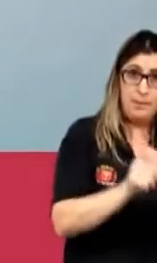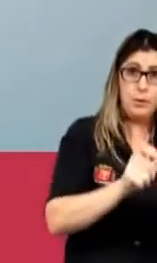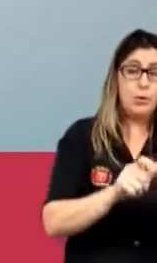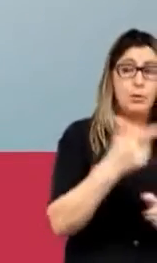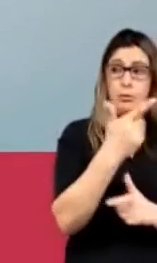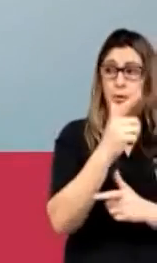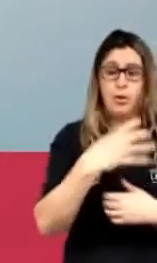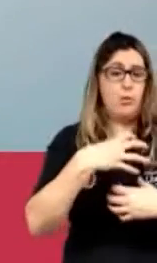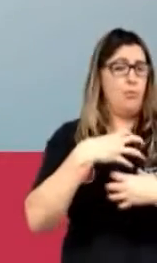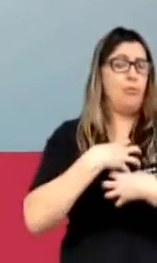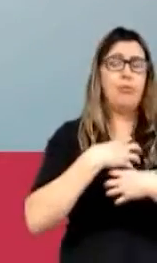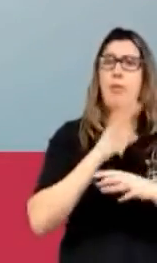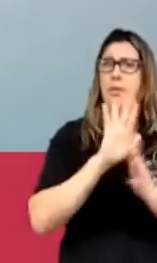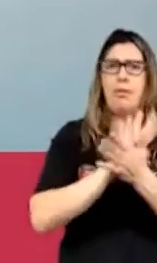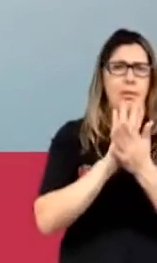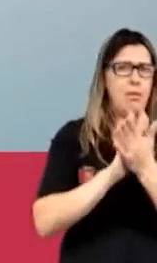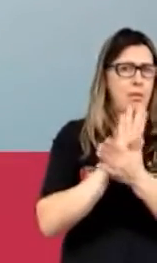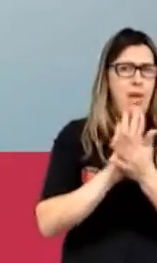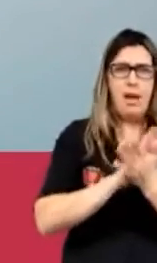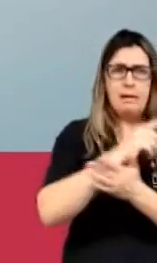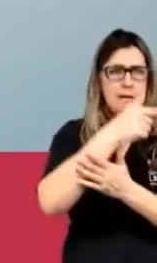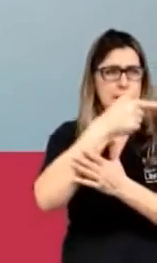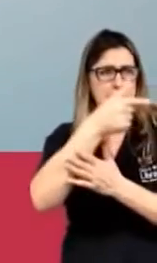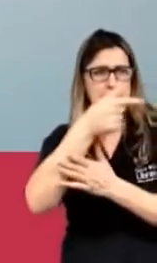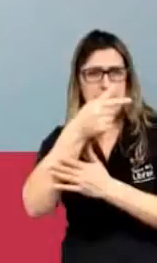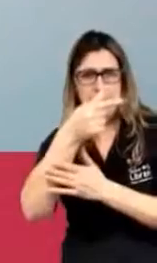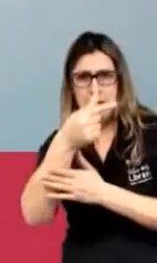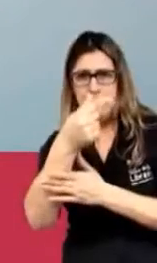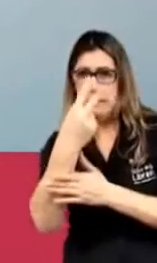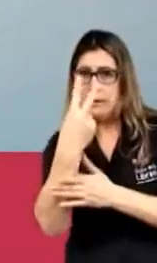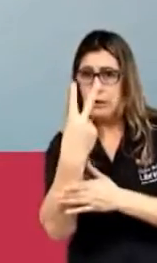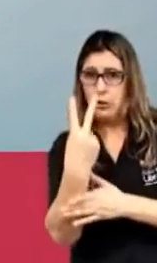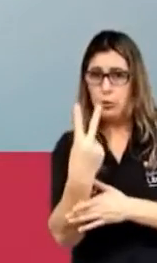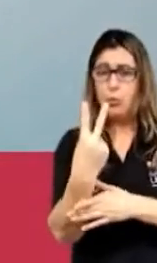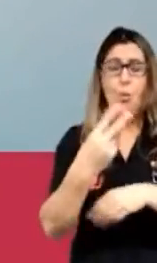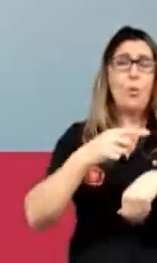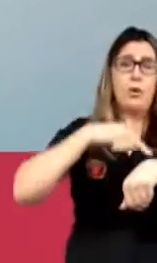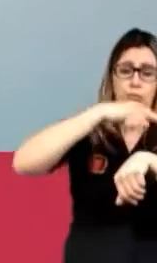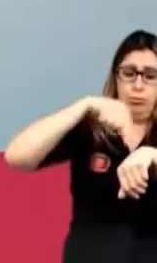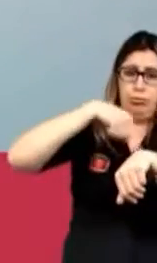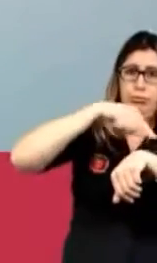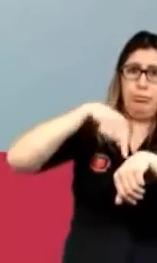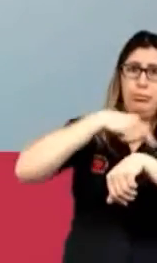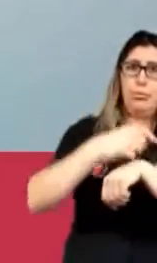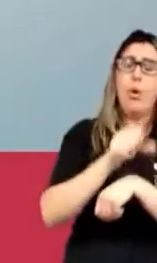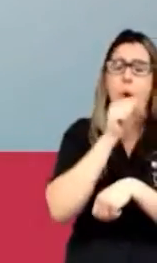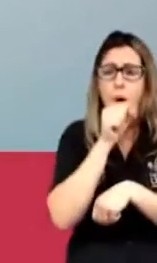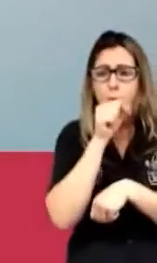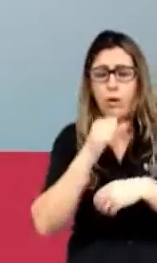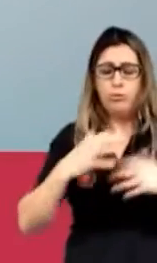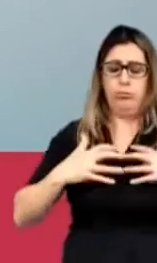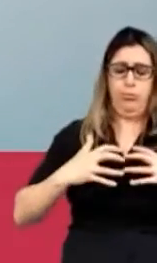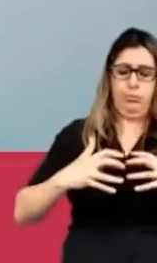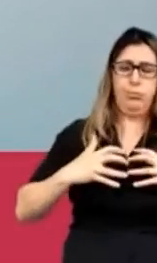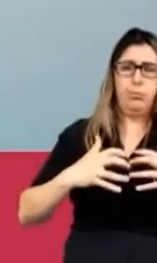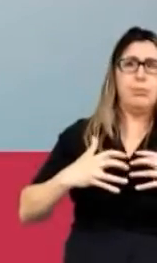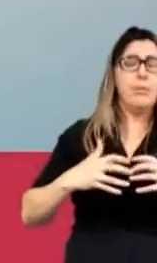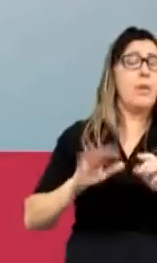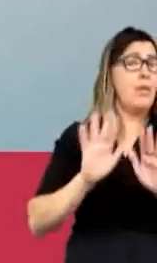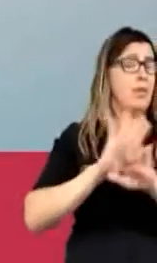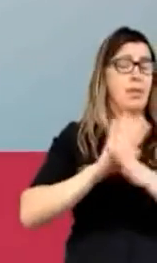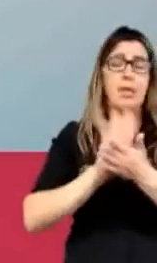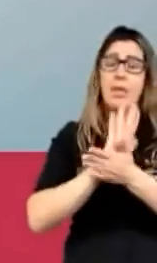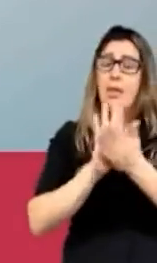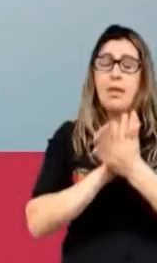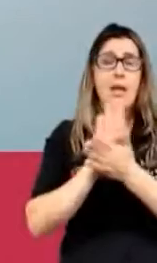sem sintomas pelo menos 72 horas, então não tem mais tosse, não tem mais nenhum sintoma respiratório e já